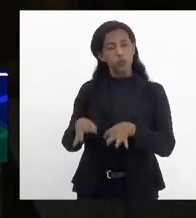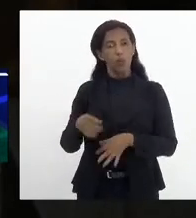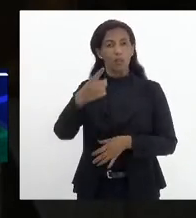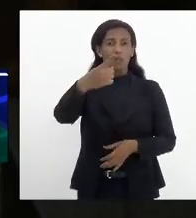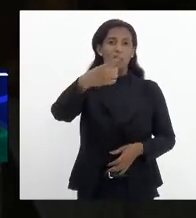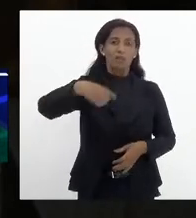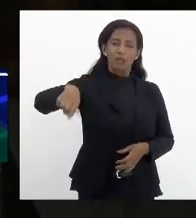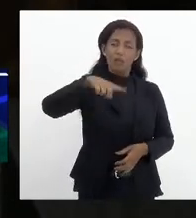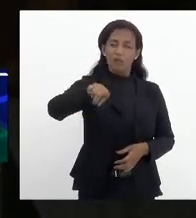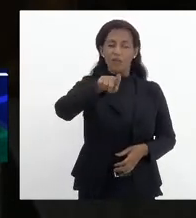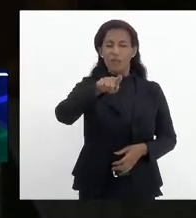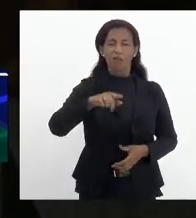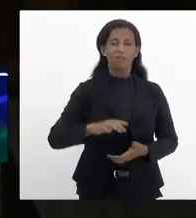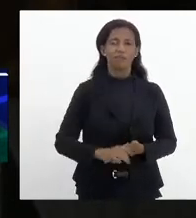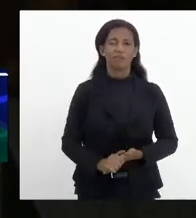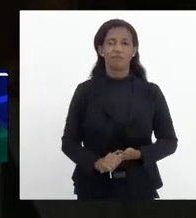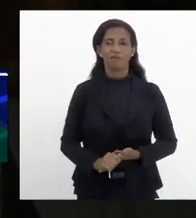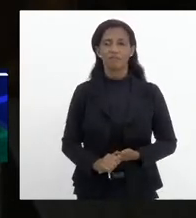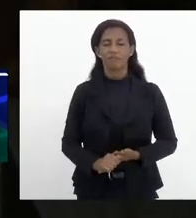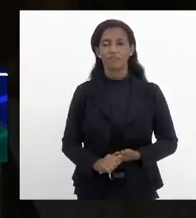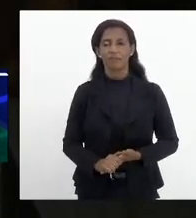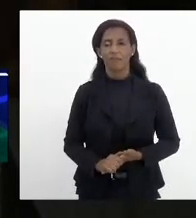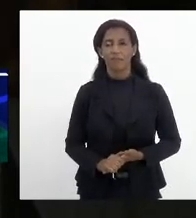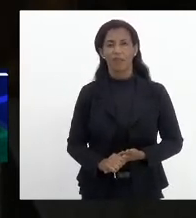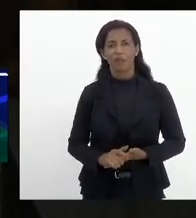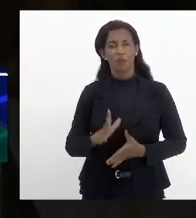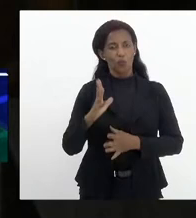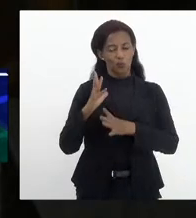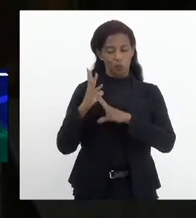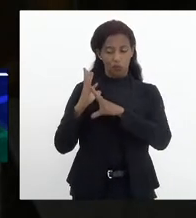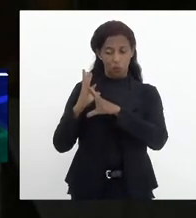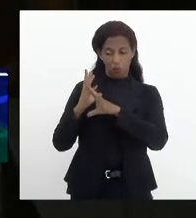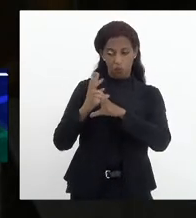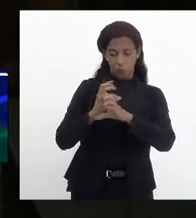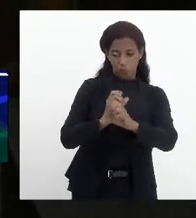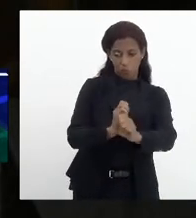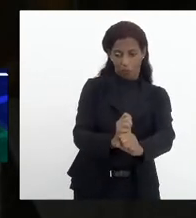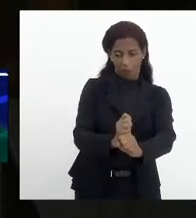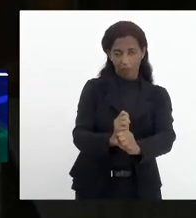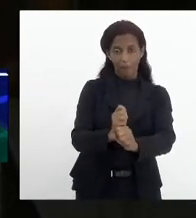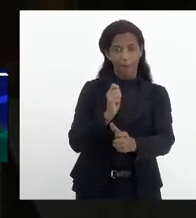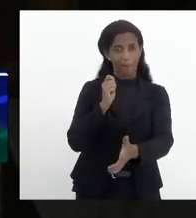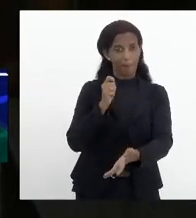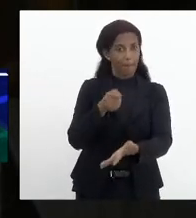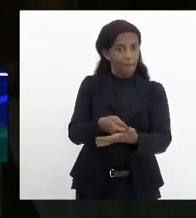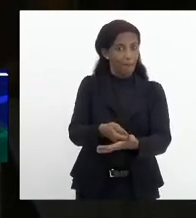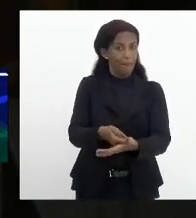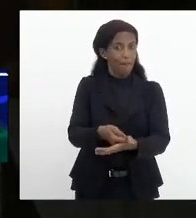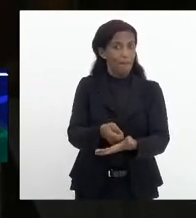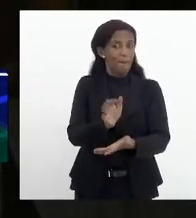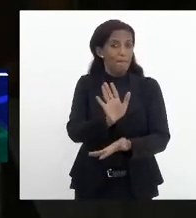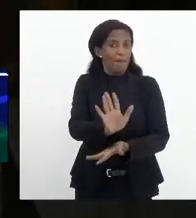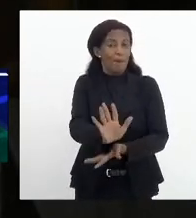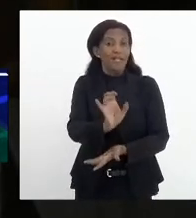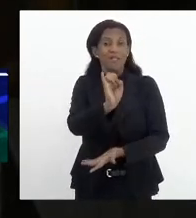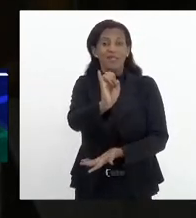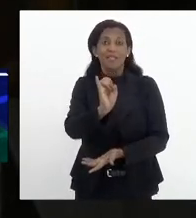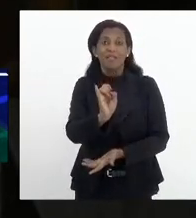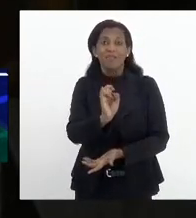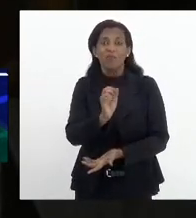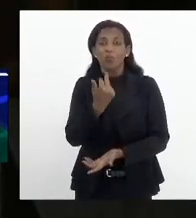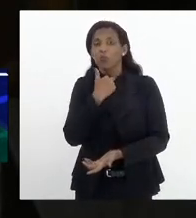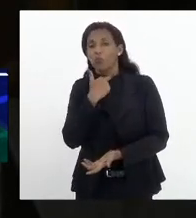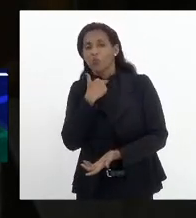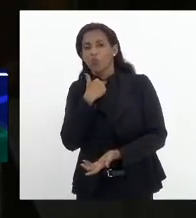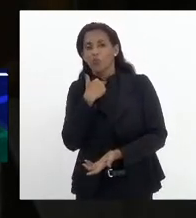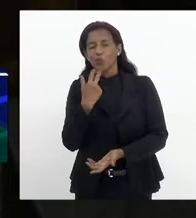você fosse o liquidado, mas se não o fizesse